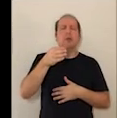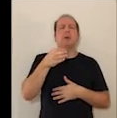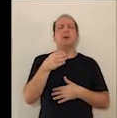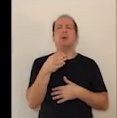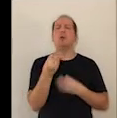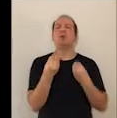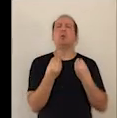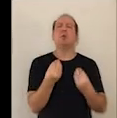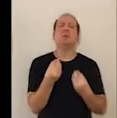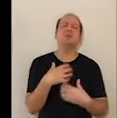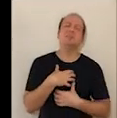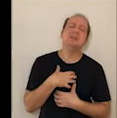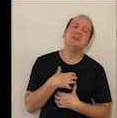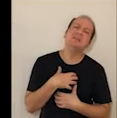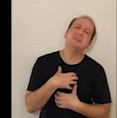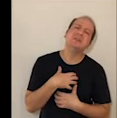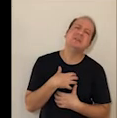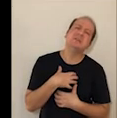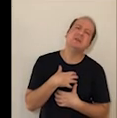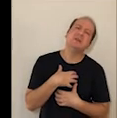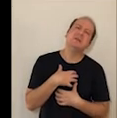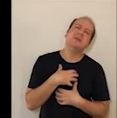Como se sente, nobre senhor?